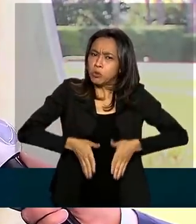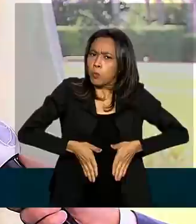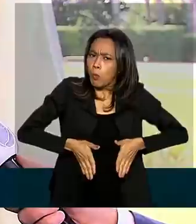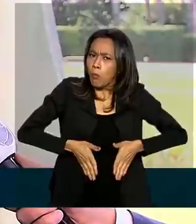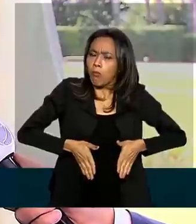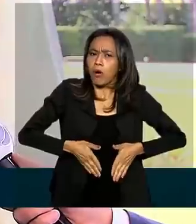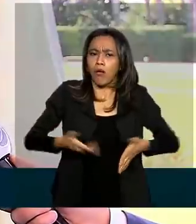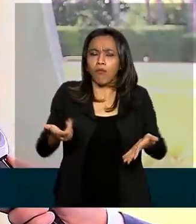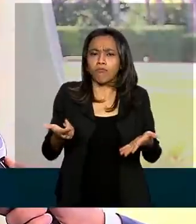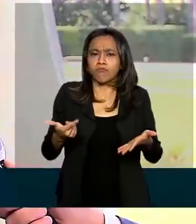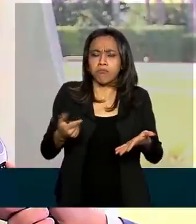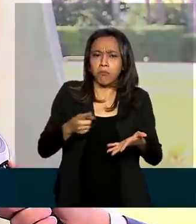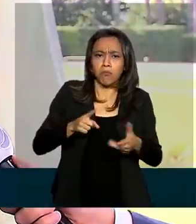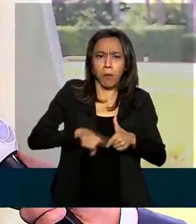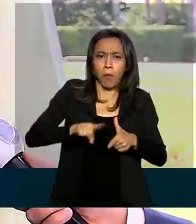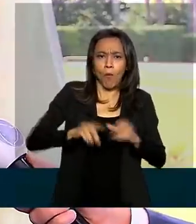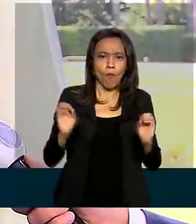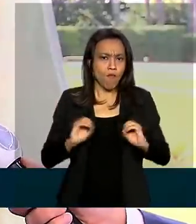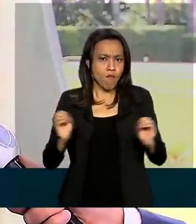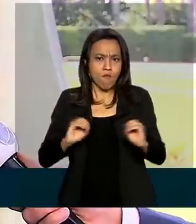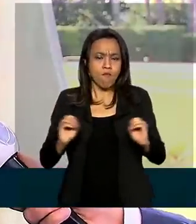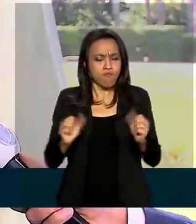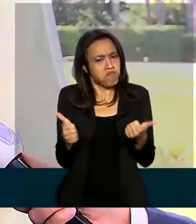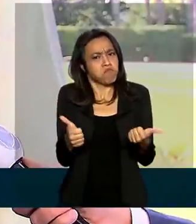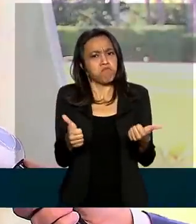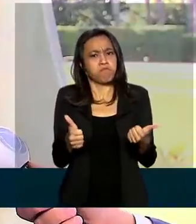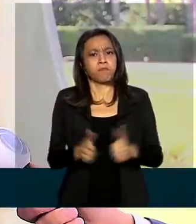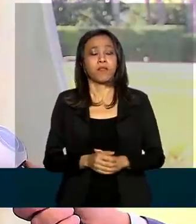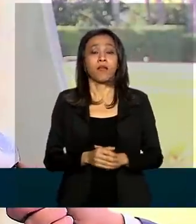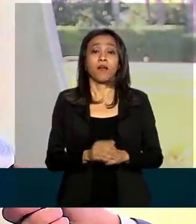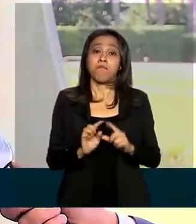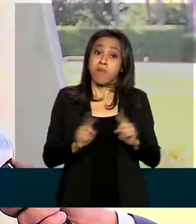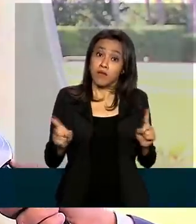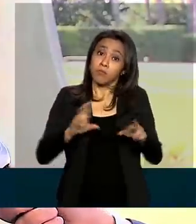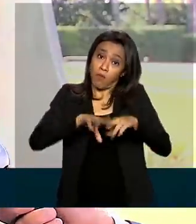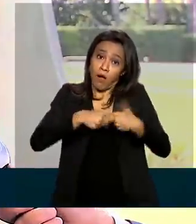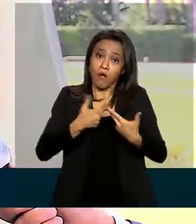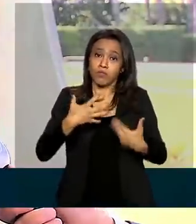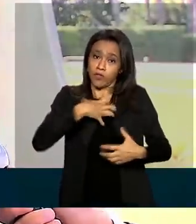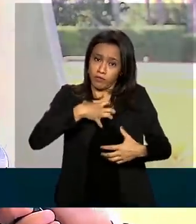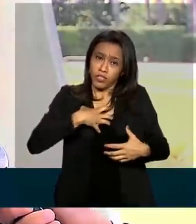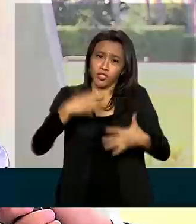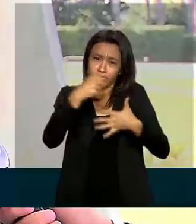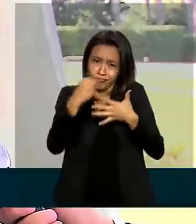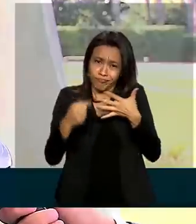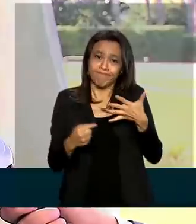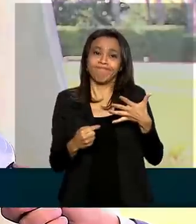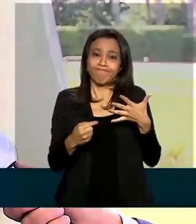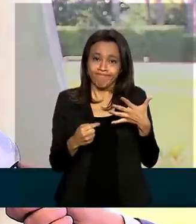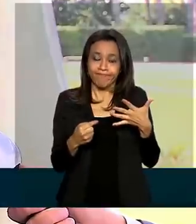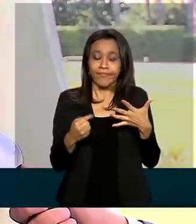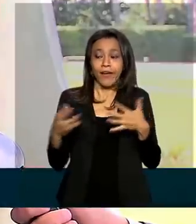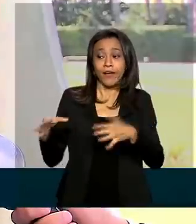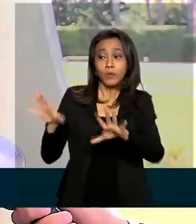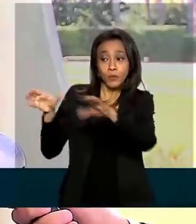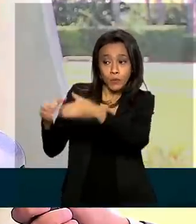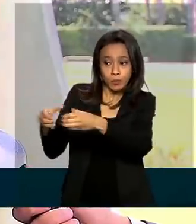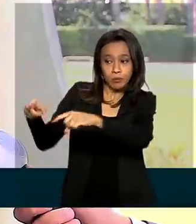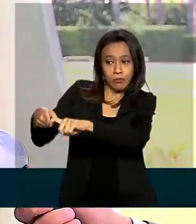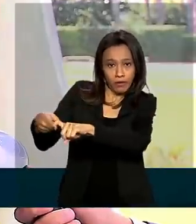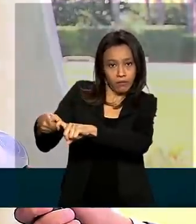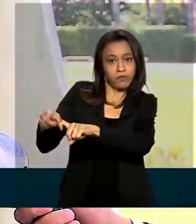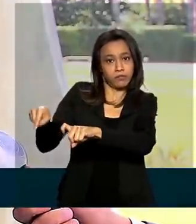seja não tinha nada de opaco dando sinal positivo mas das os sintomas equipe médica